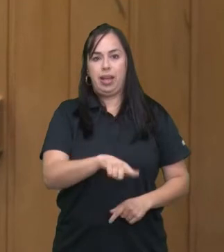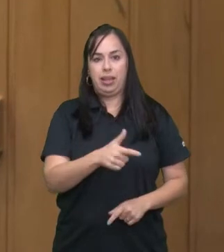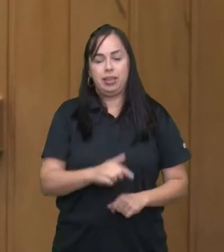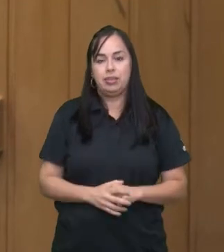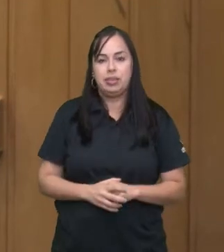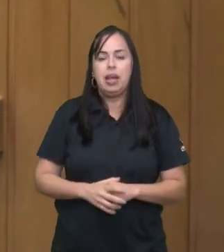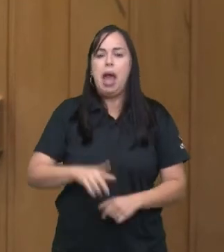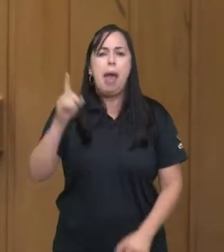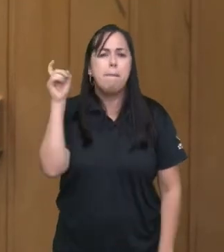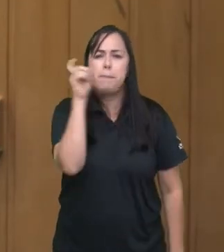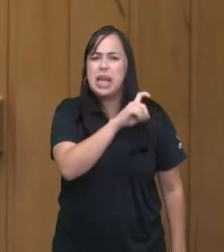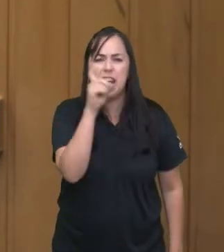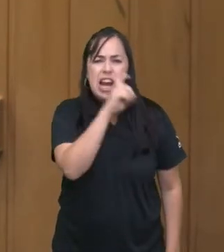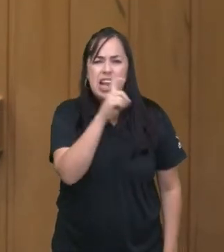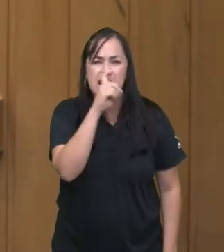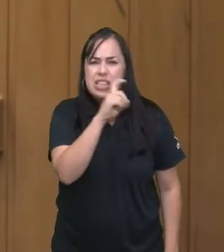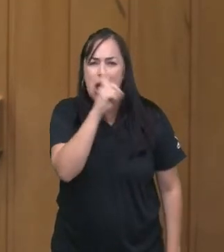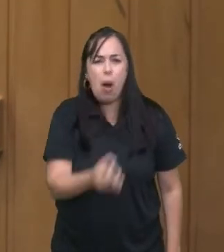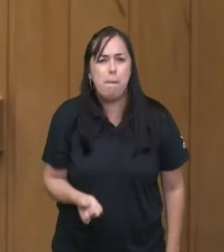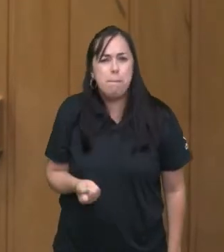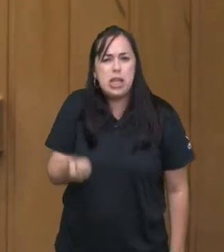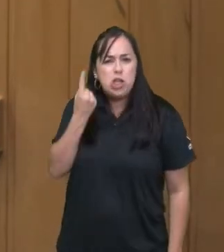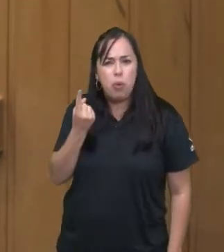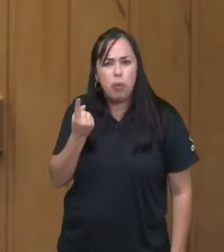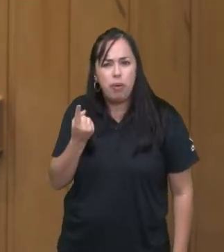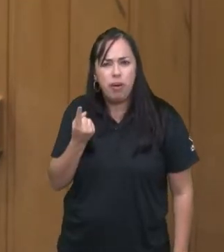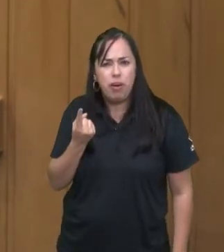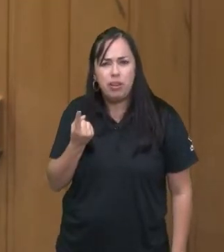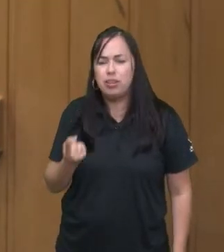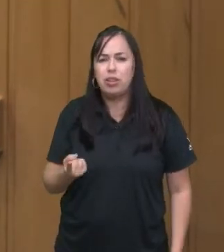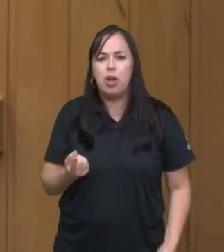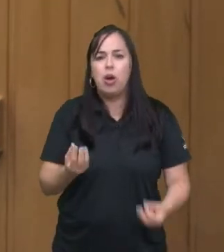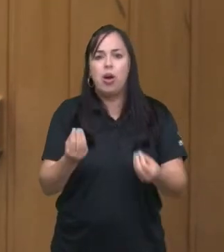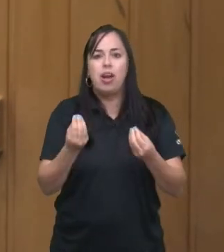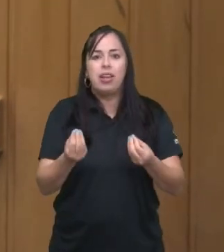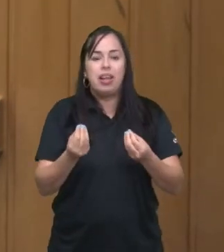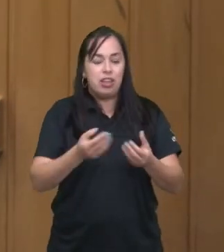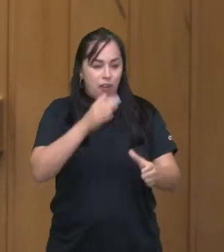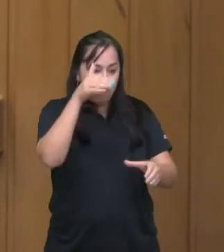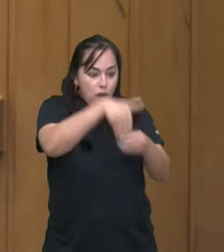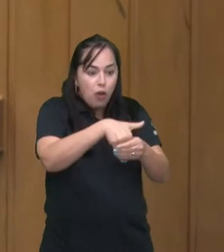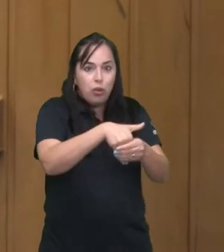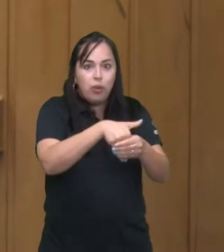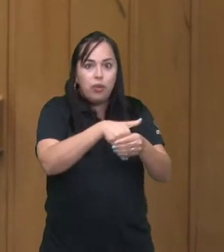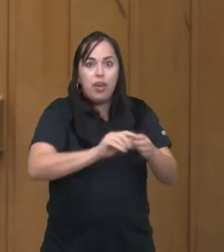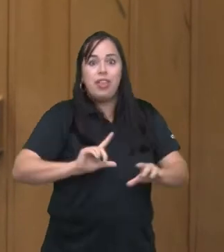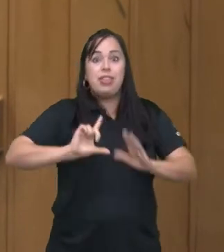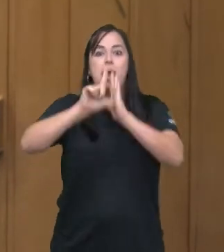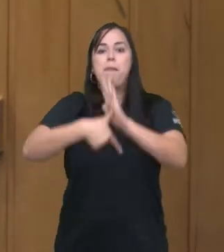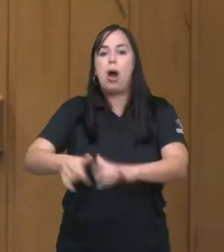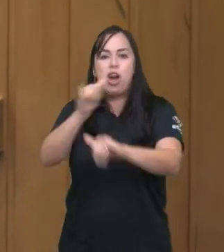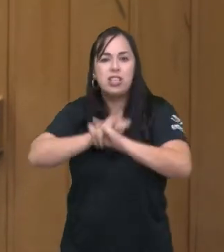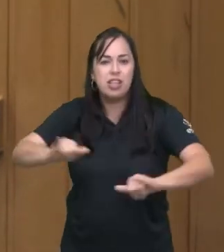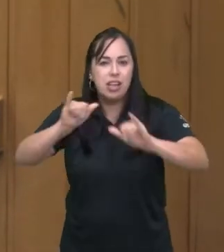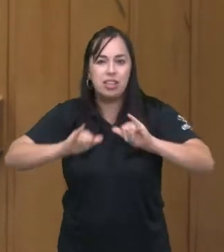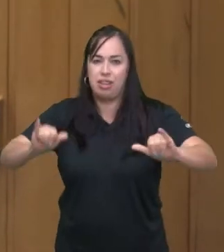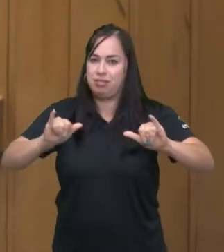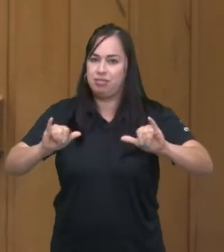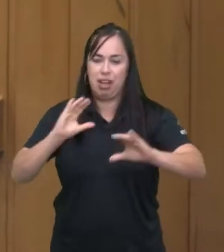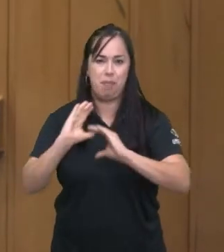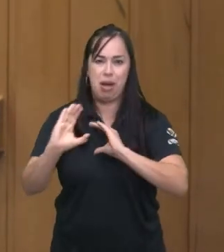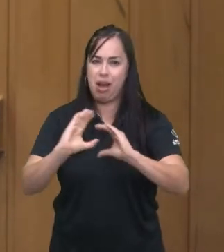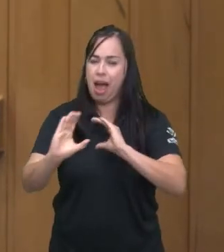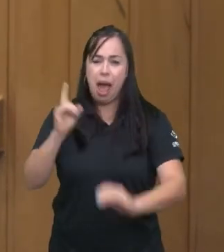canalice. É uma canalice. Mandar logo em seguida da votação uma comunicação interna que